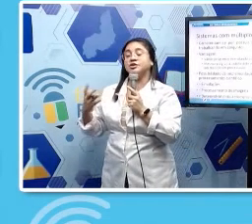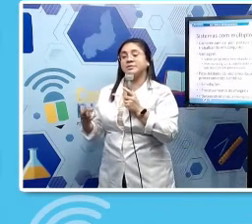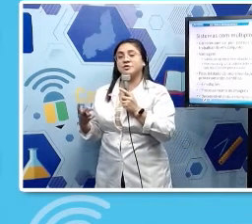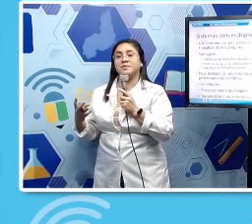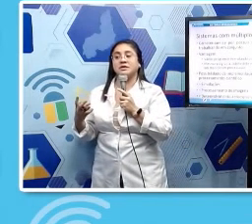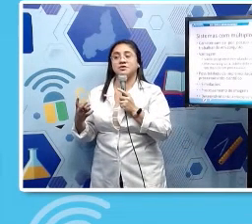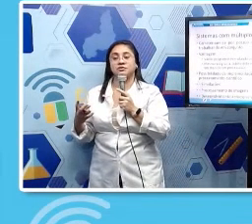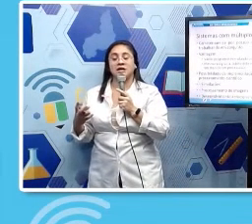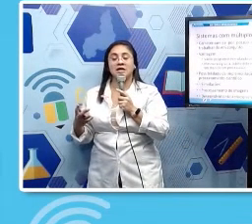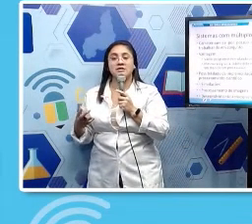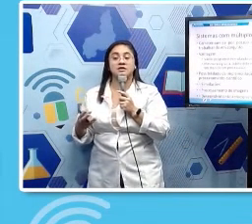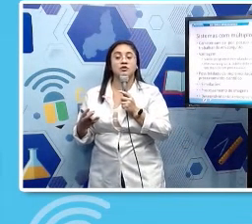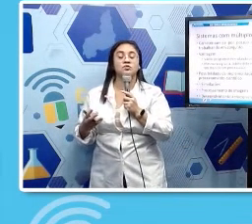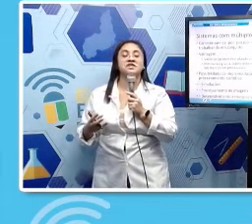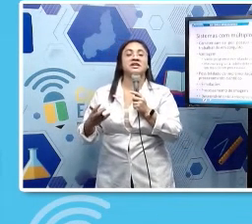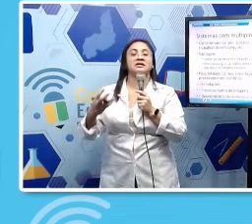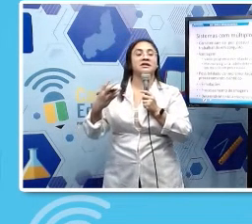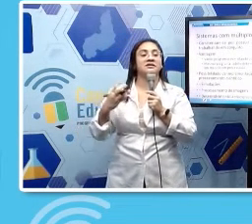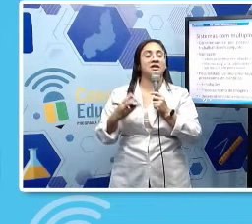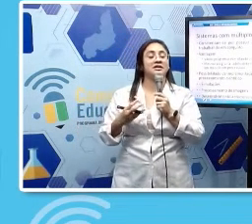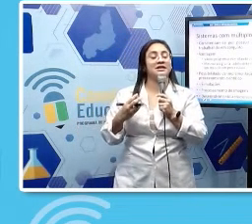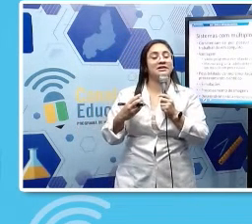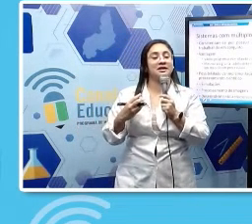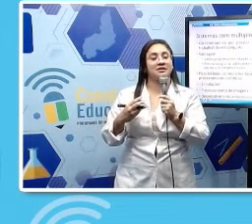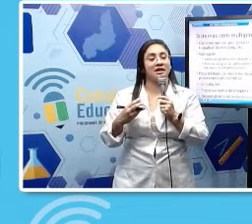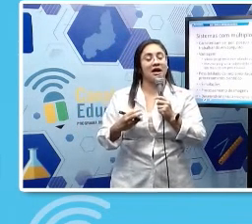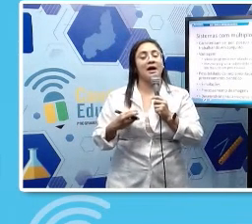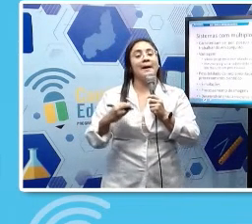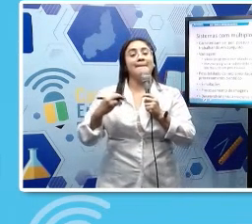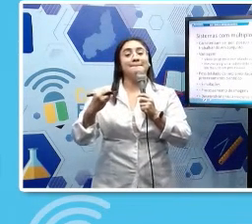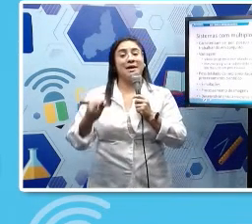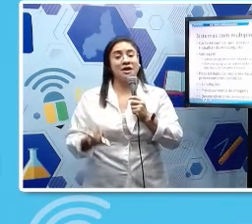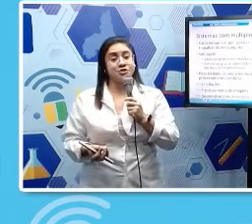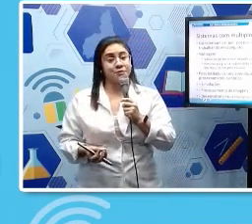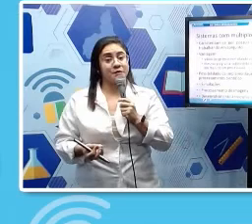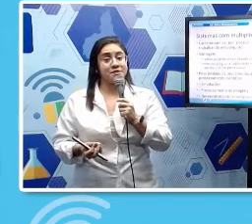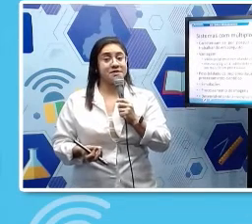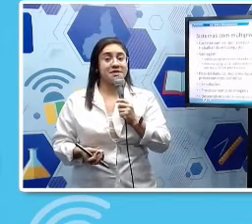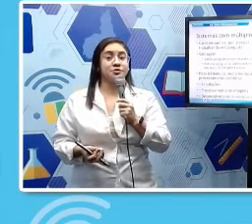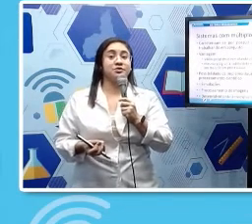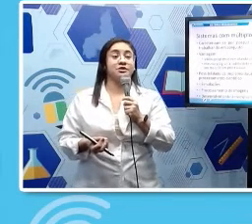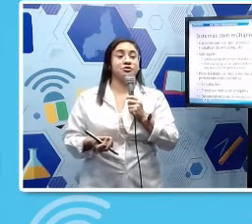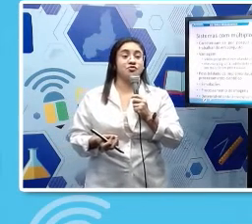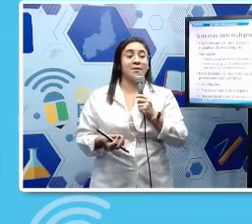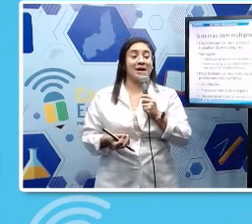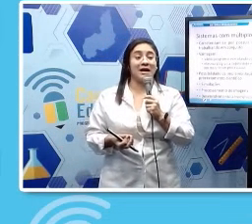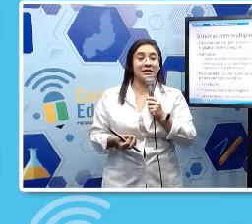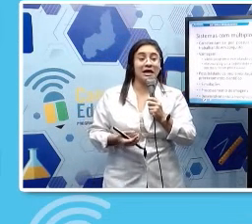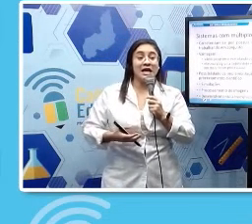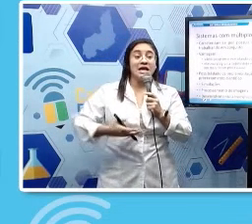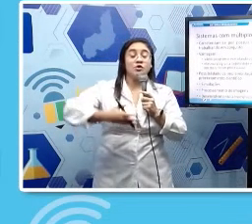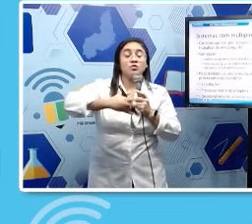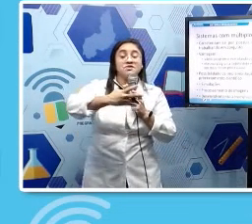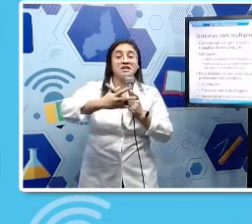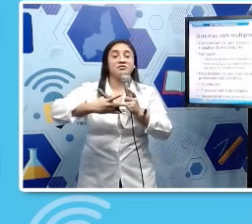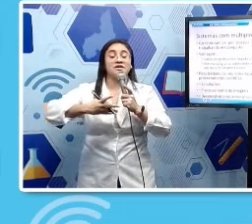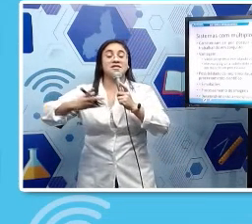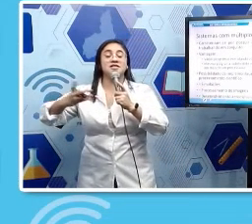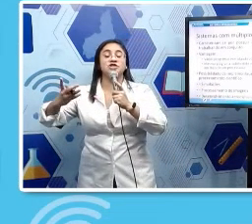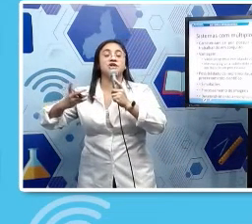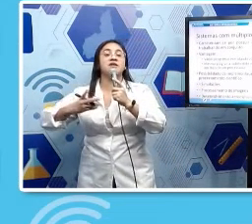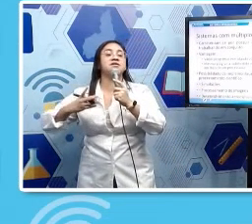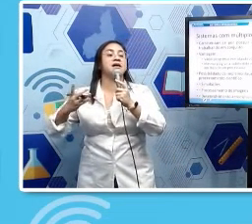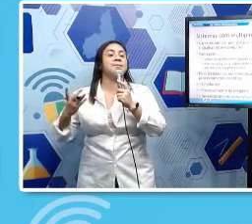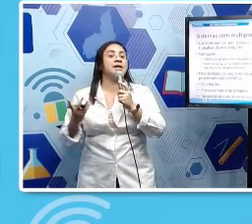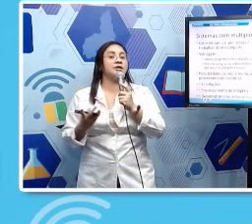existem sistemas operacionais que conseguem detectar mais de um processador dentro de uma máquina e conseguem